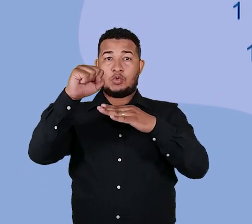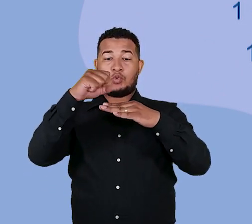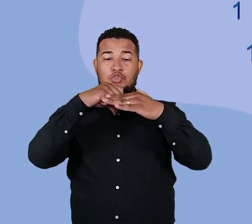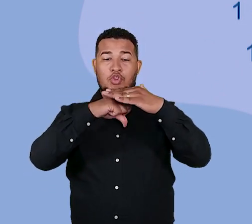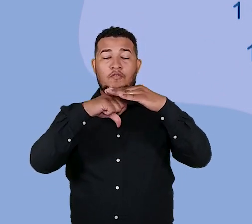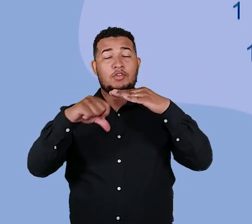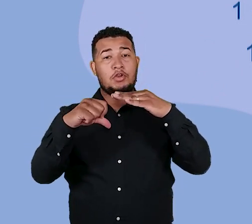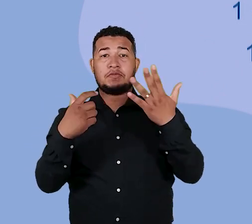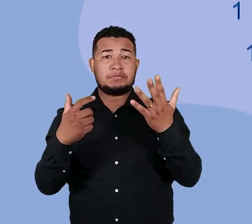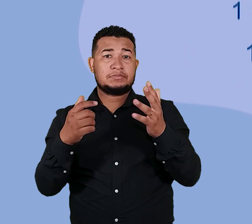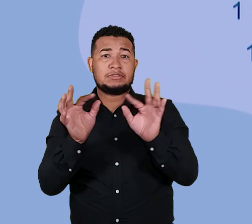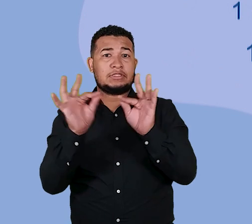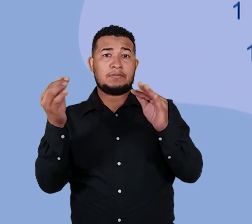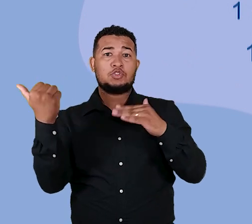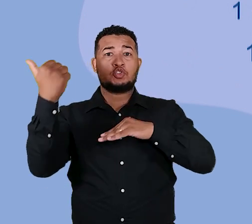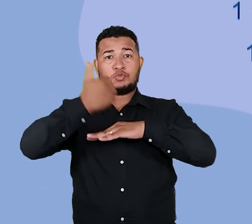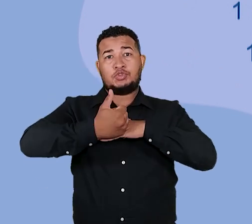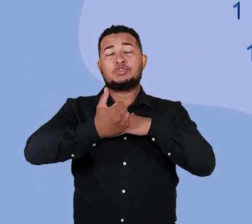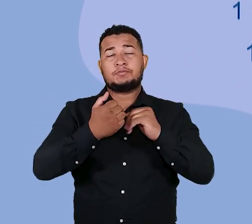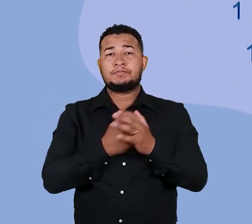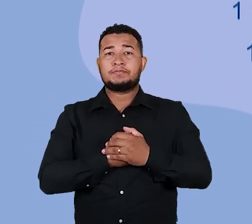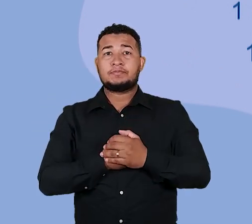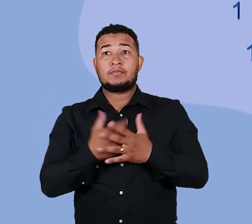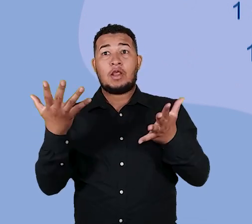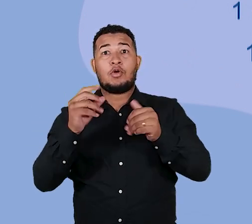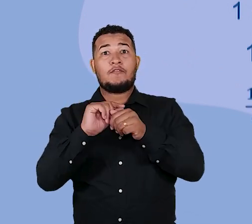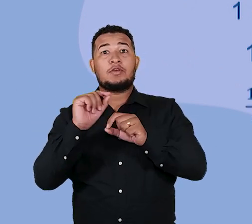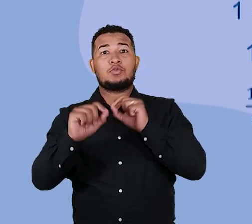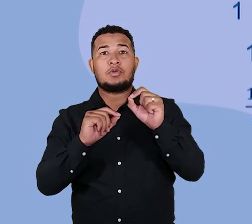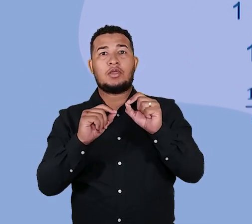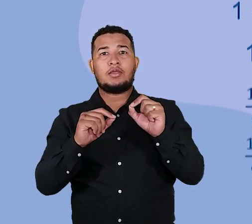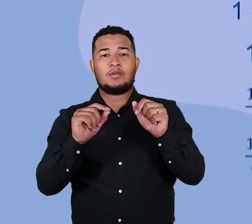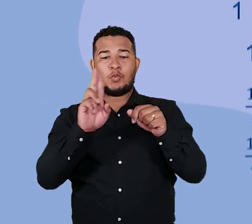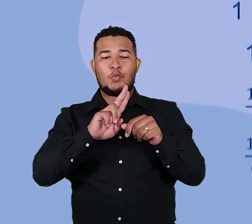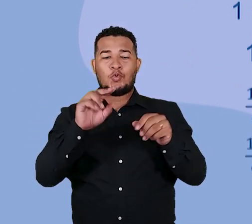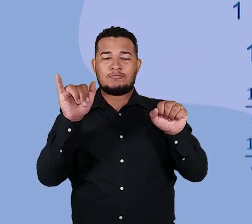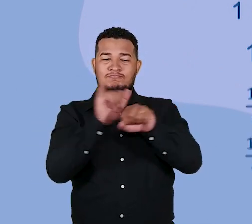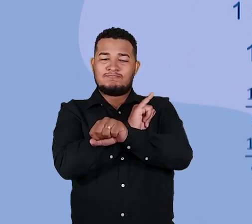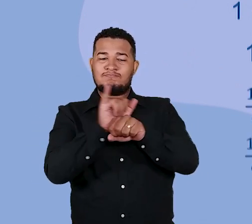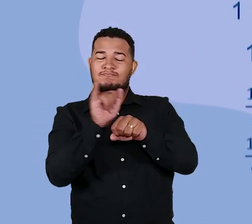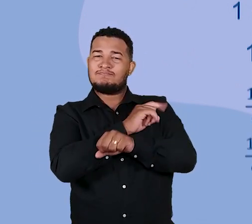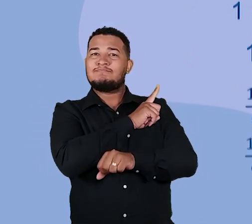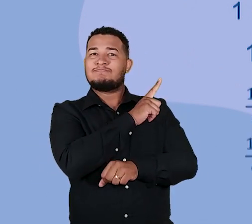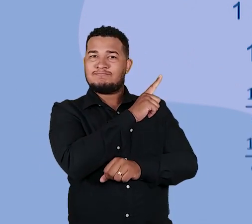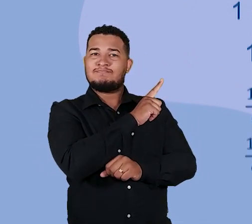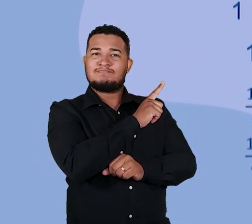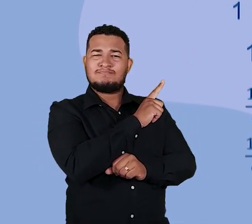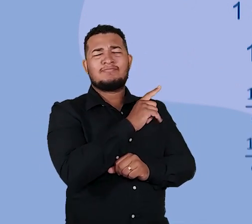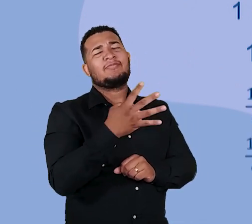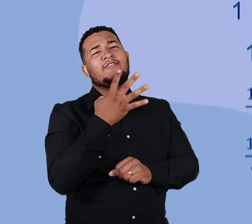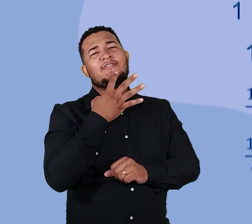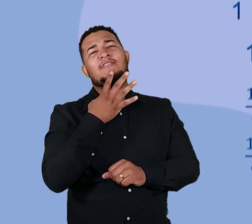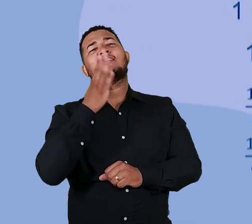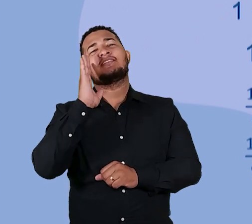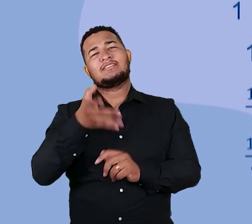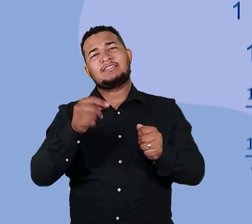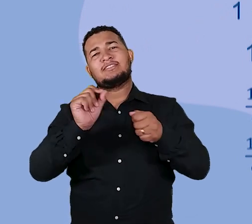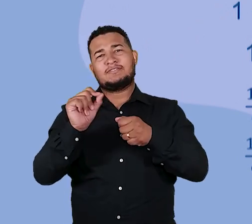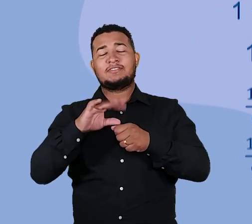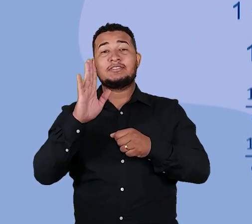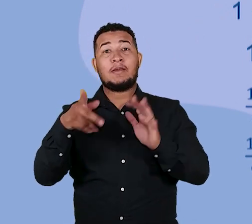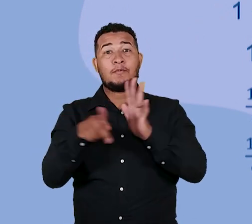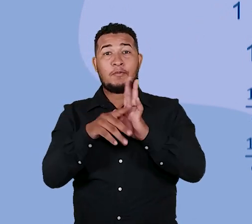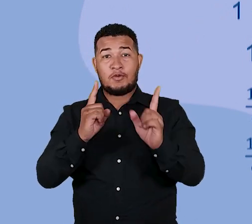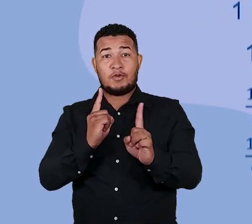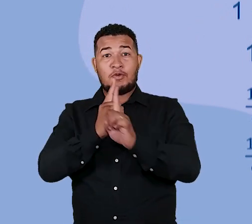78 sobre 99. Pronto, substitui. E agora você faz essa operação aí que você já sabe